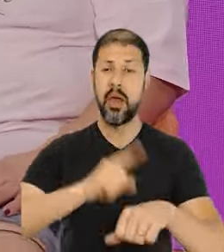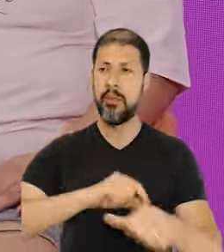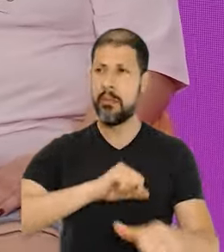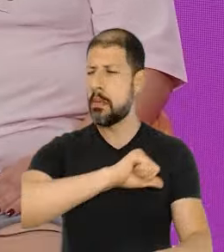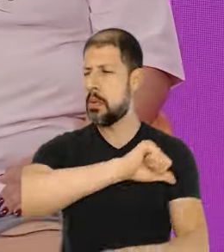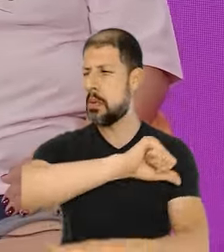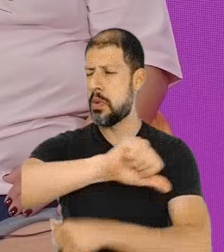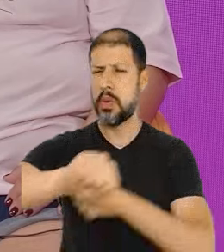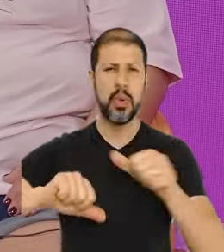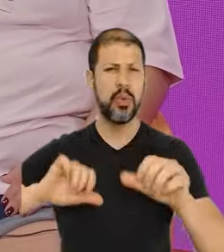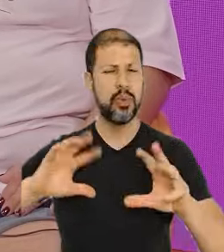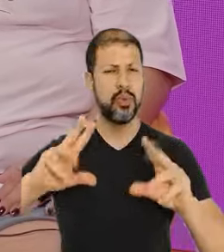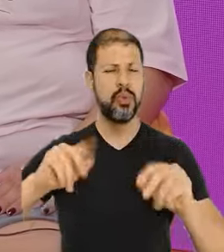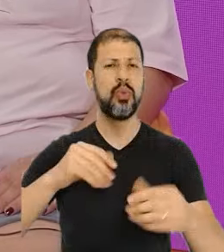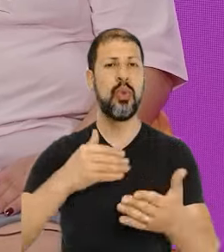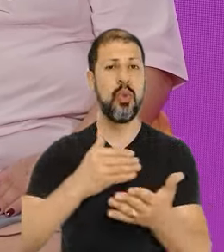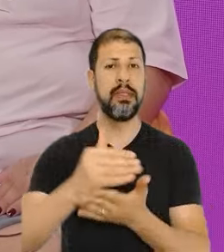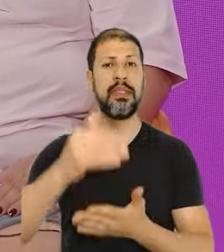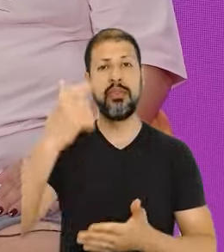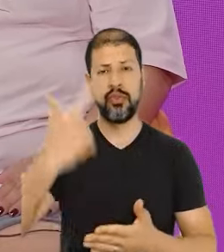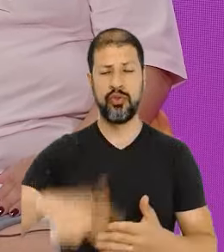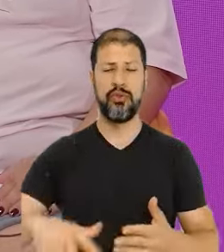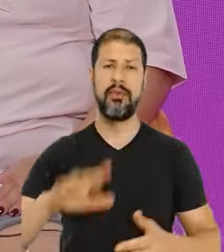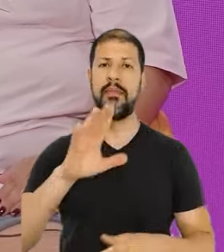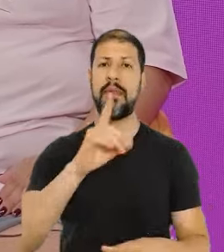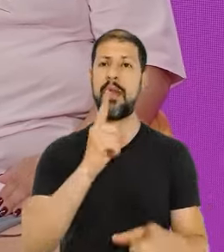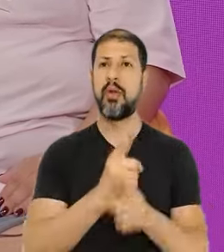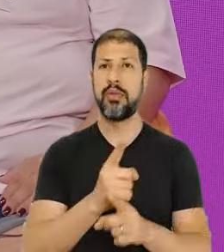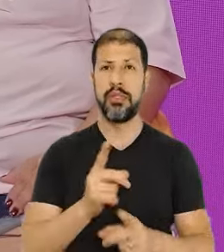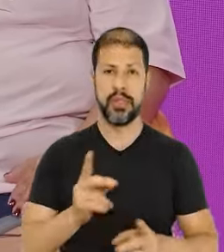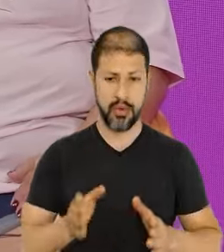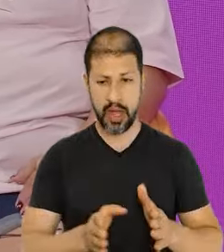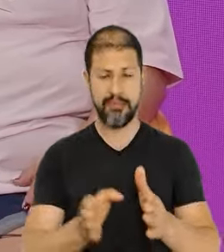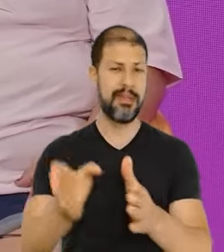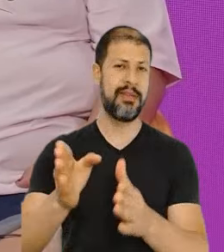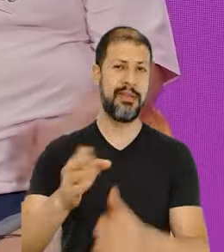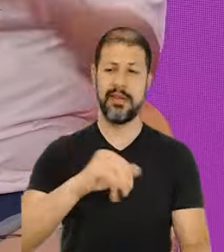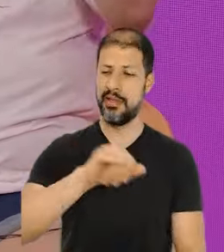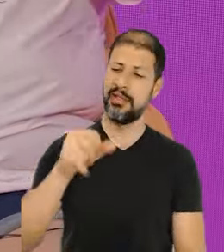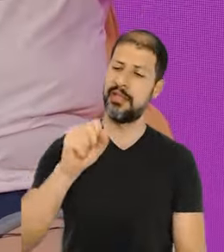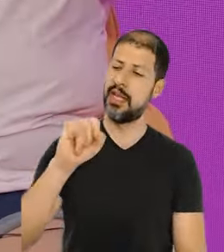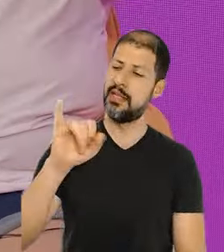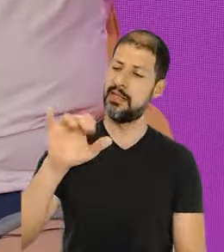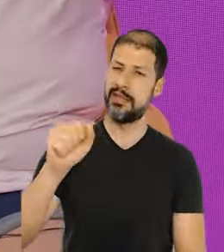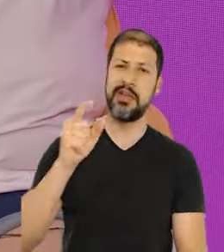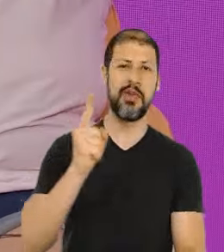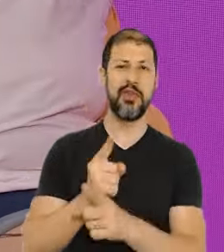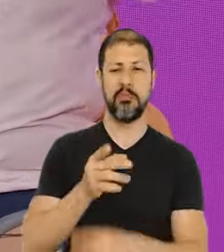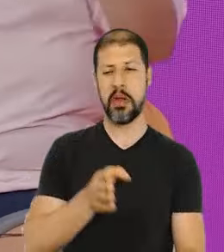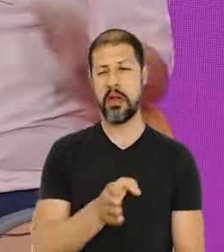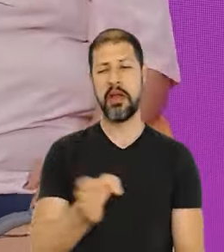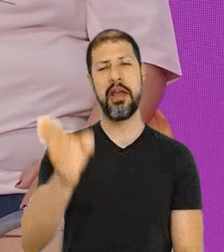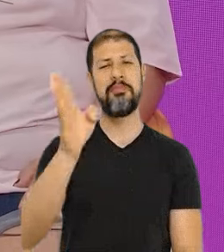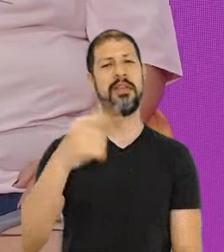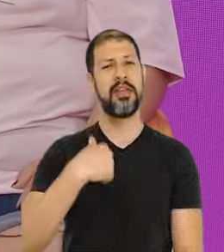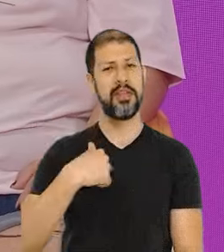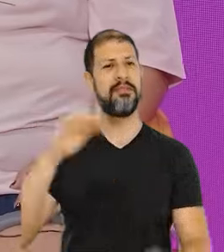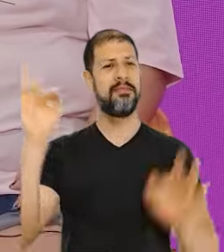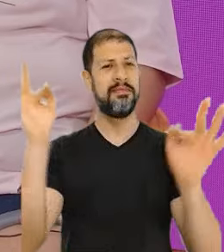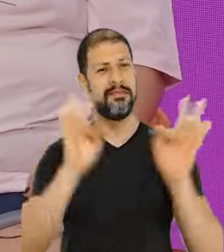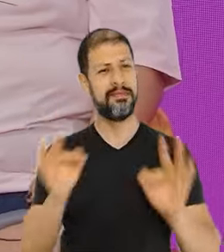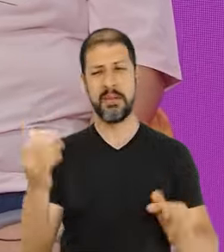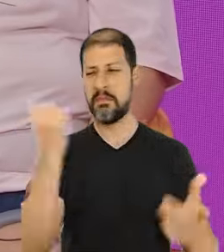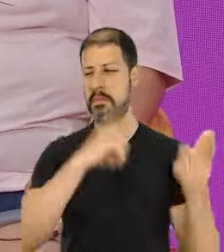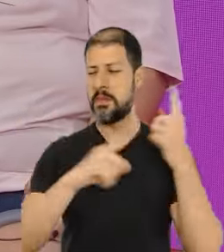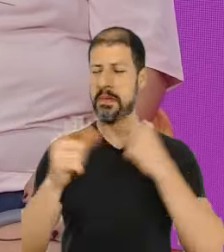tudo começar tudo de novo mas encontrar o caminho e a gess encontrou dela e eu tô extremamente feliz com